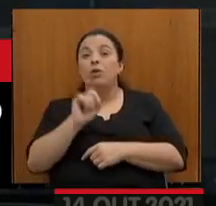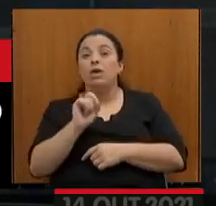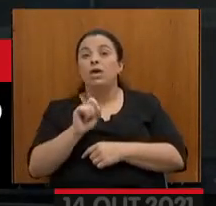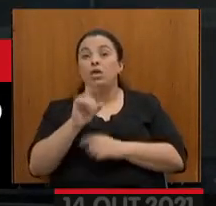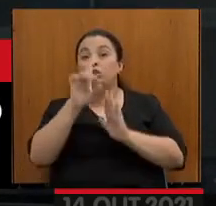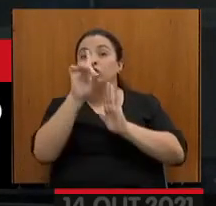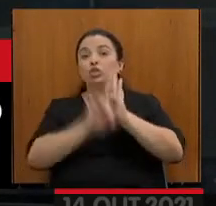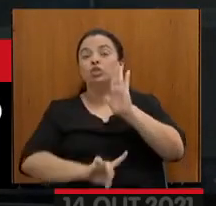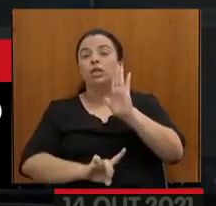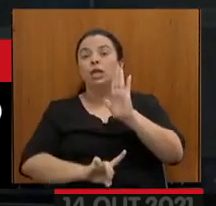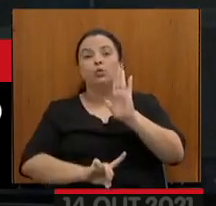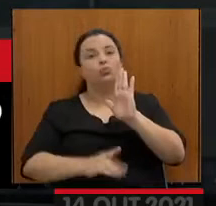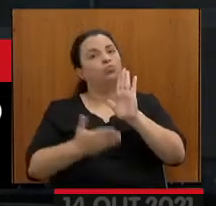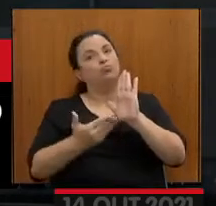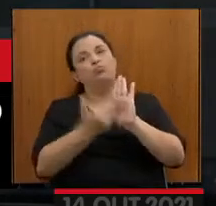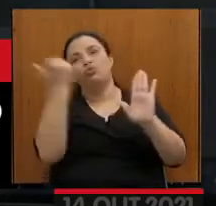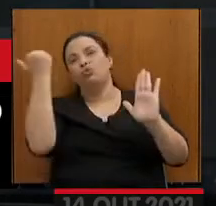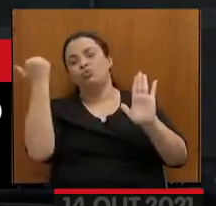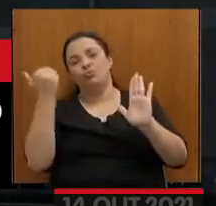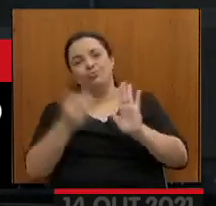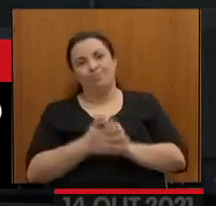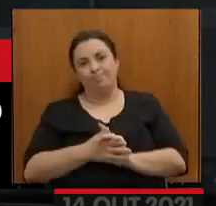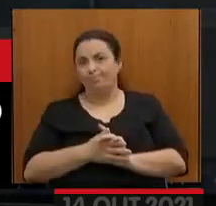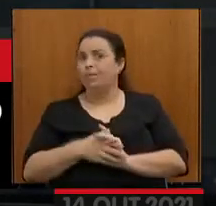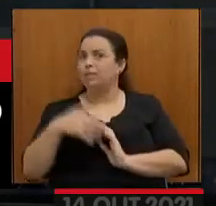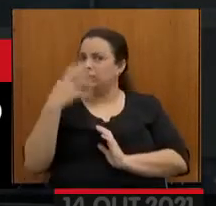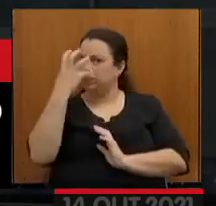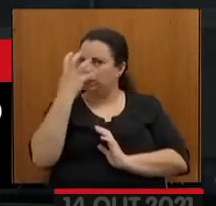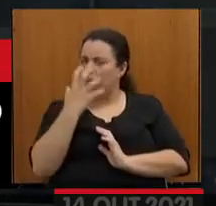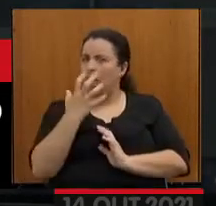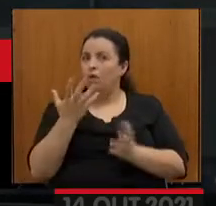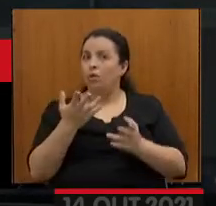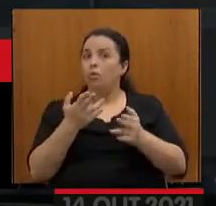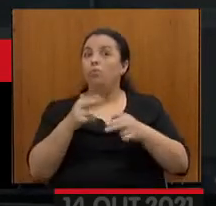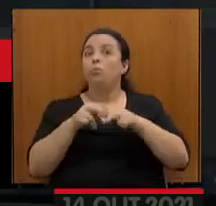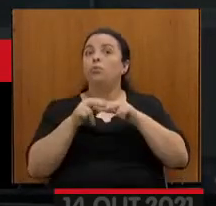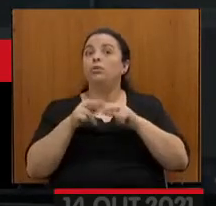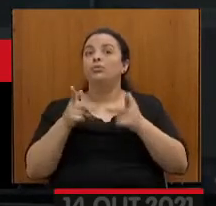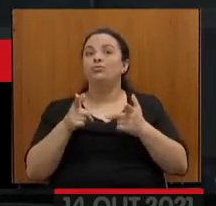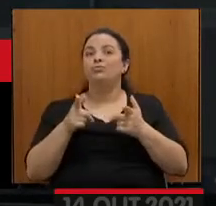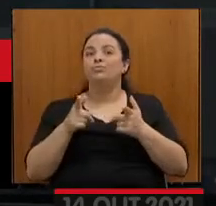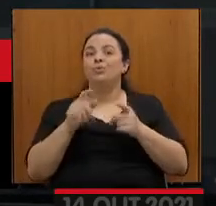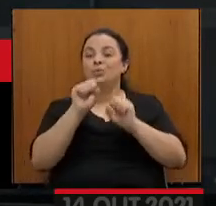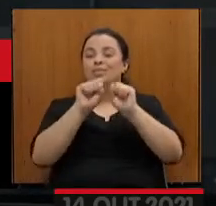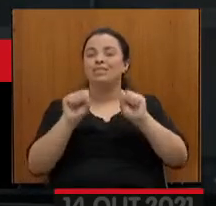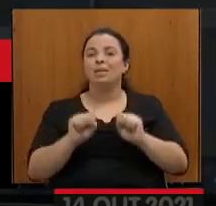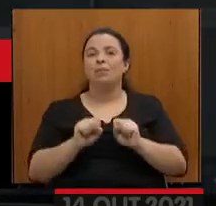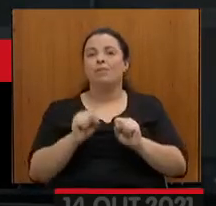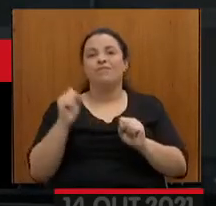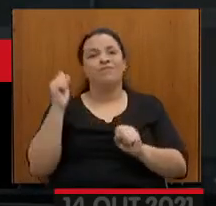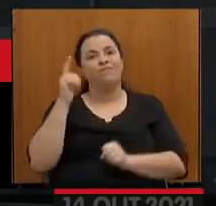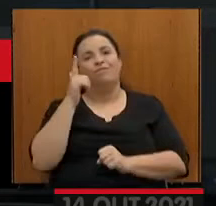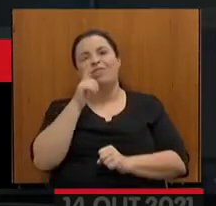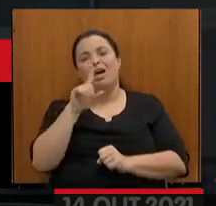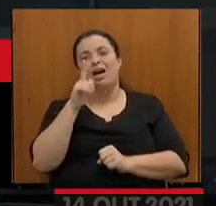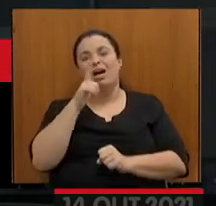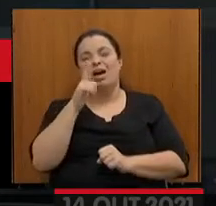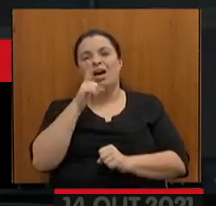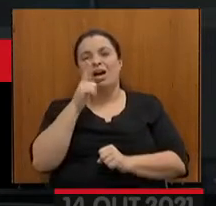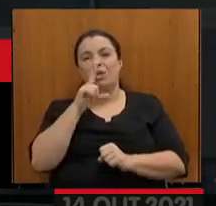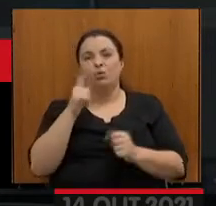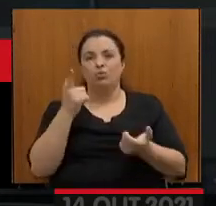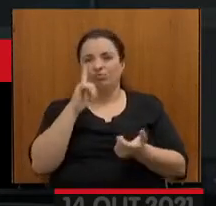ocorrem por graves violações de direito, porque o sistema falha, o sistema é falho. E essa